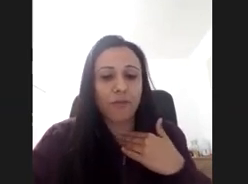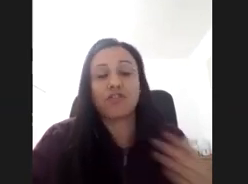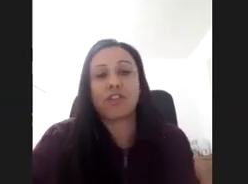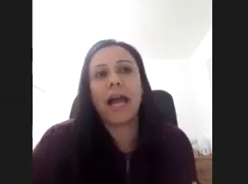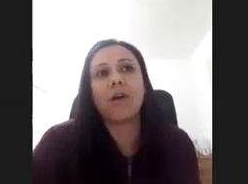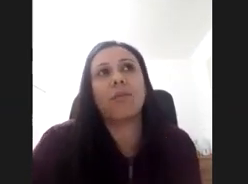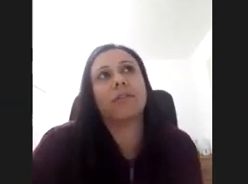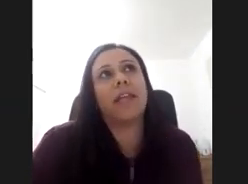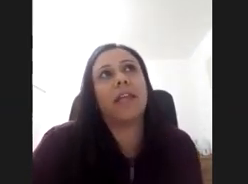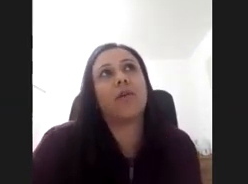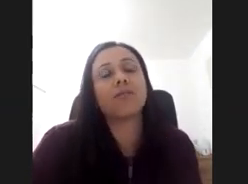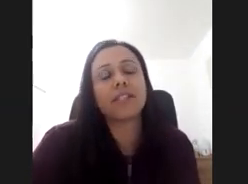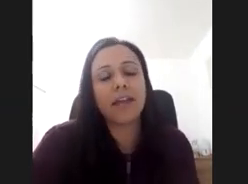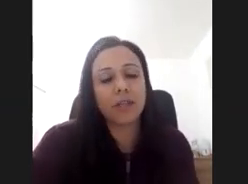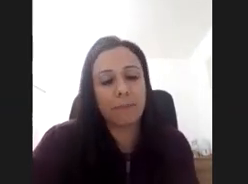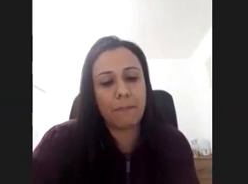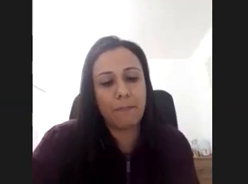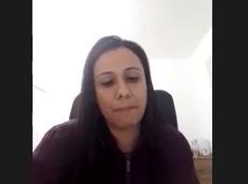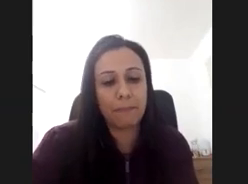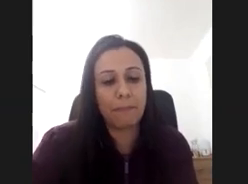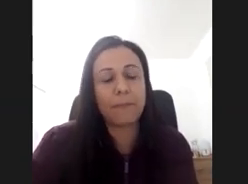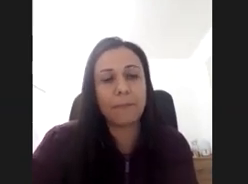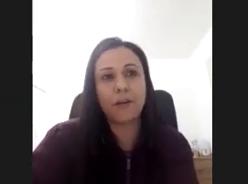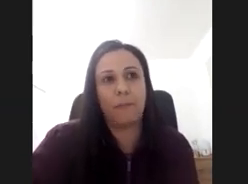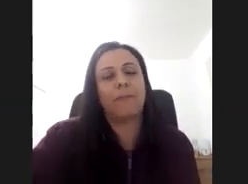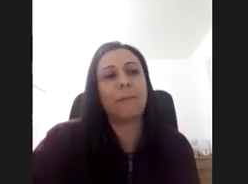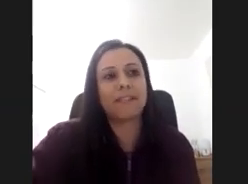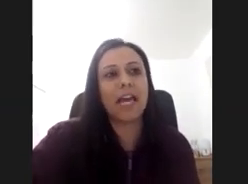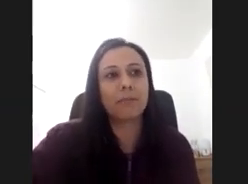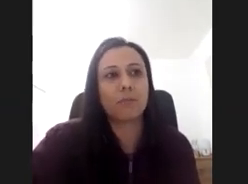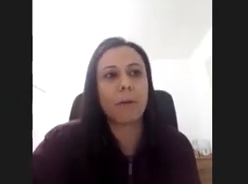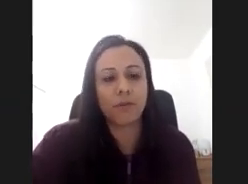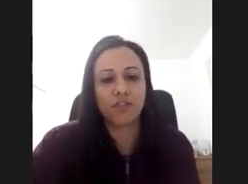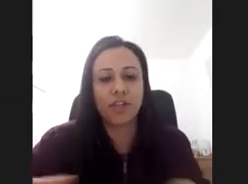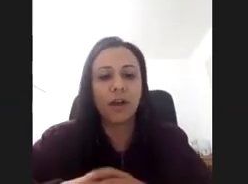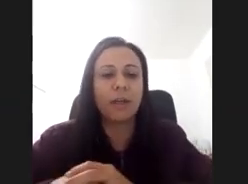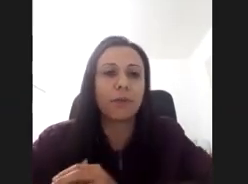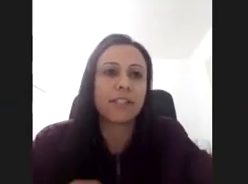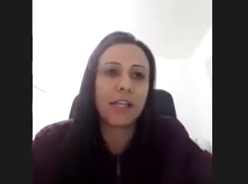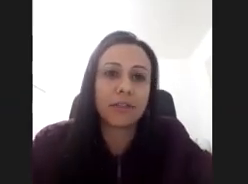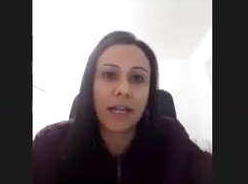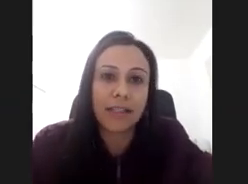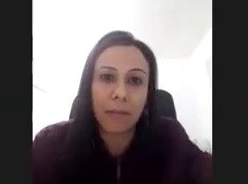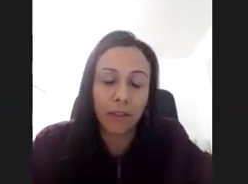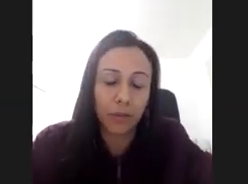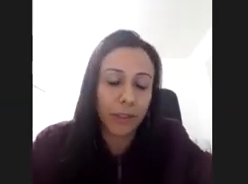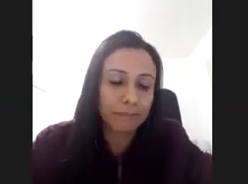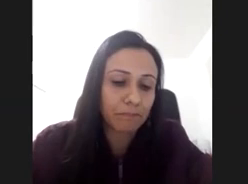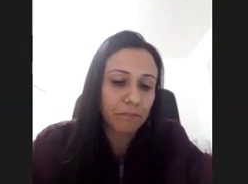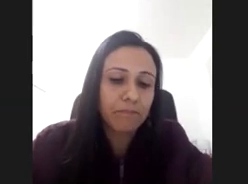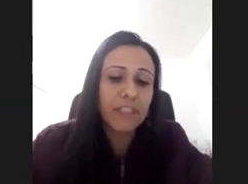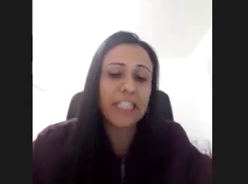papel sindical, considero que, primeiro, para pensarmos no papel sindical na proteção da classe